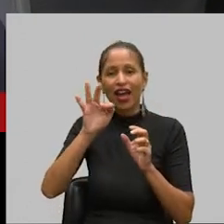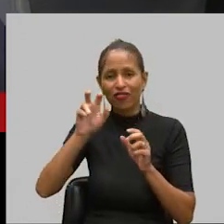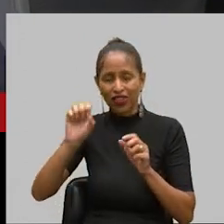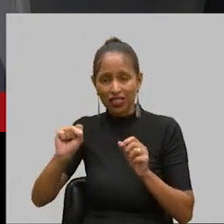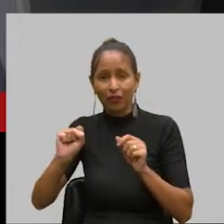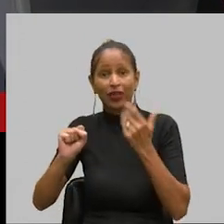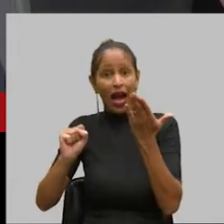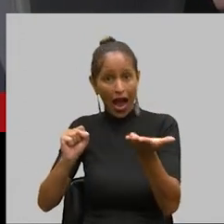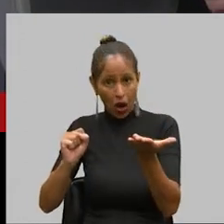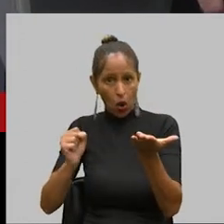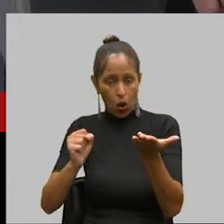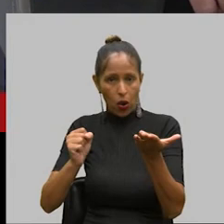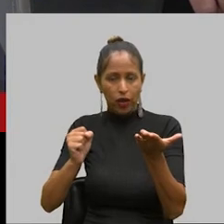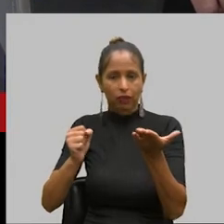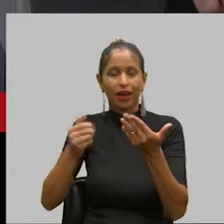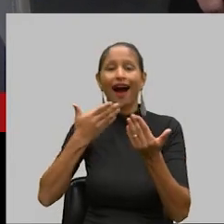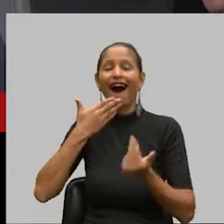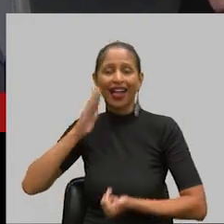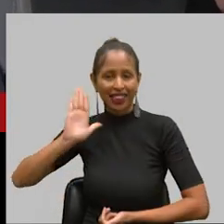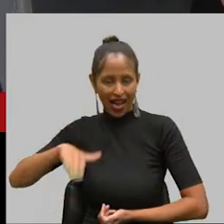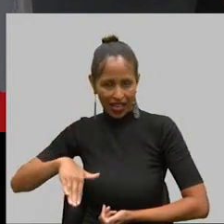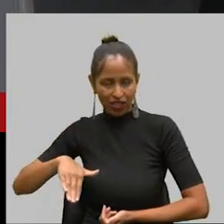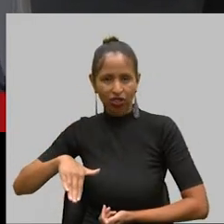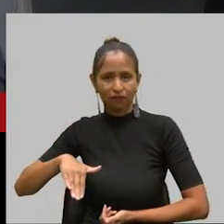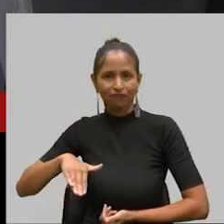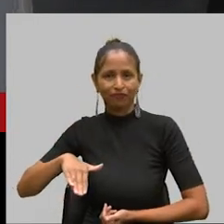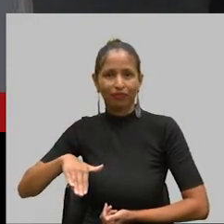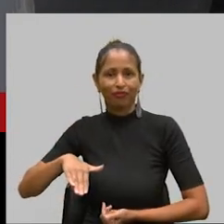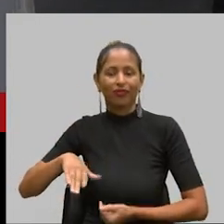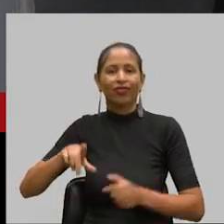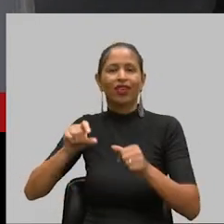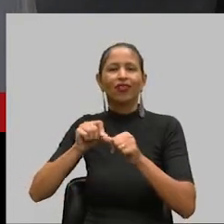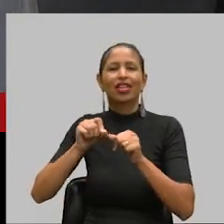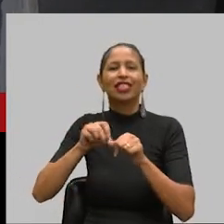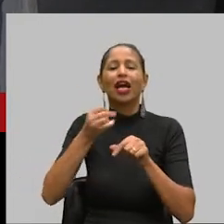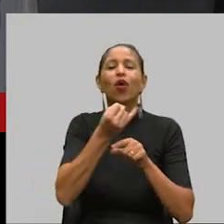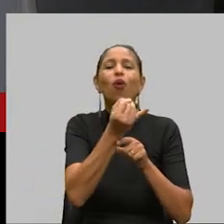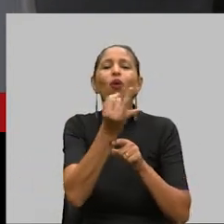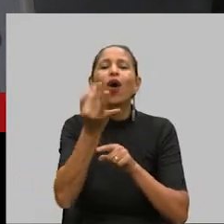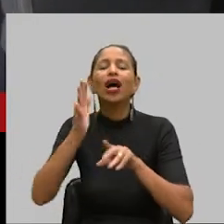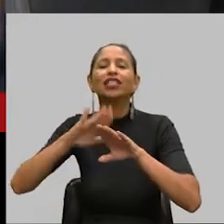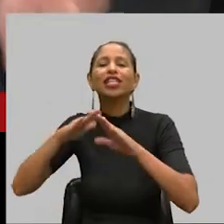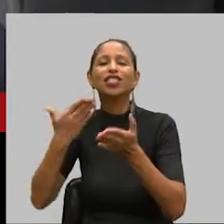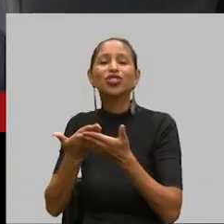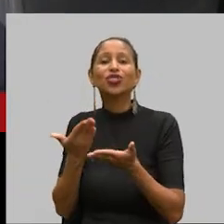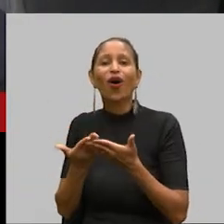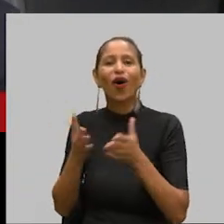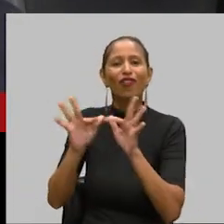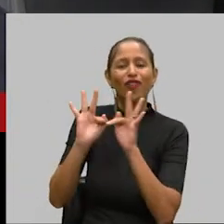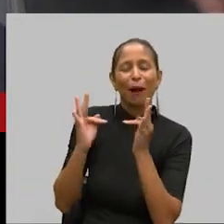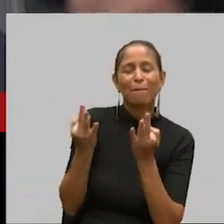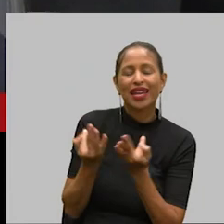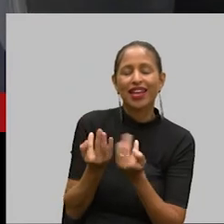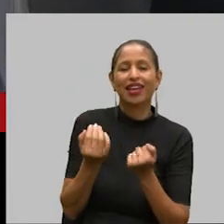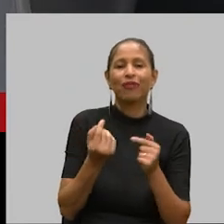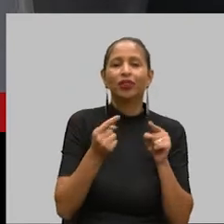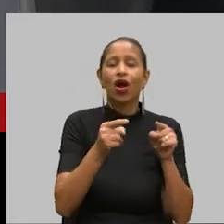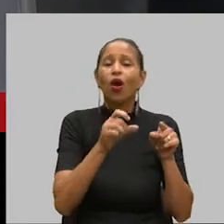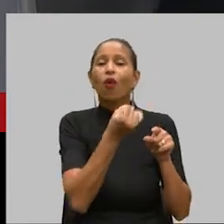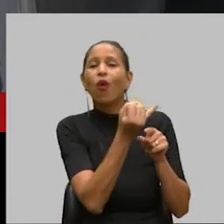vamos ao abrir na parte da tarde aqui trazer uma nominata de Quantas escolas família agrícola quantas